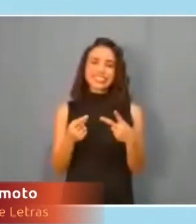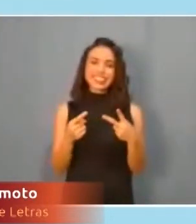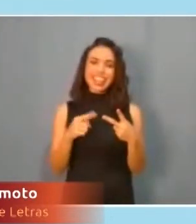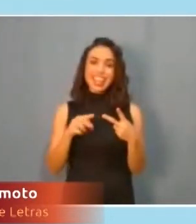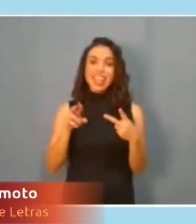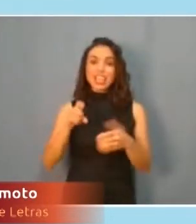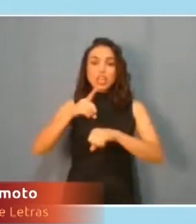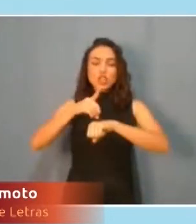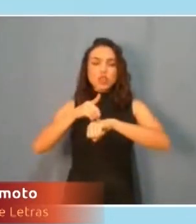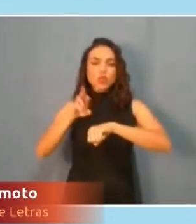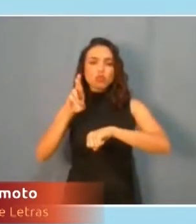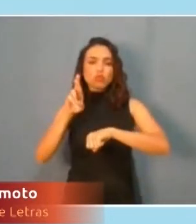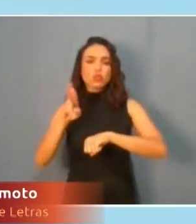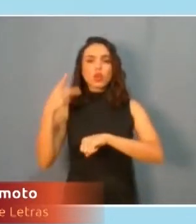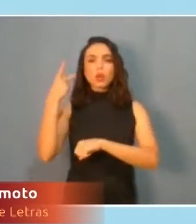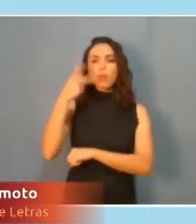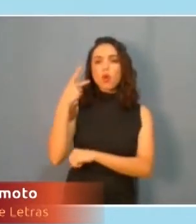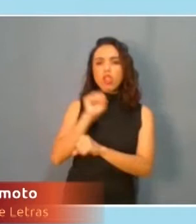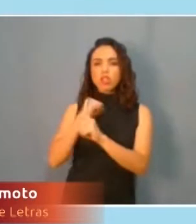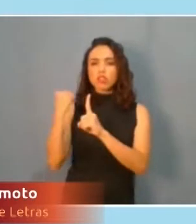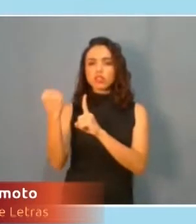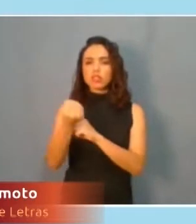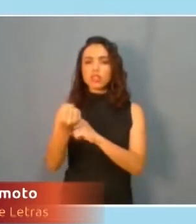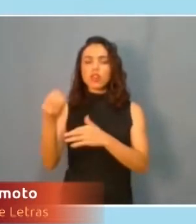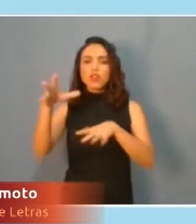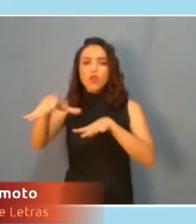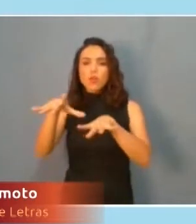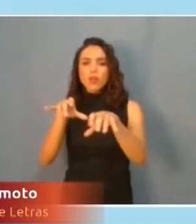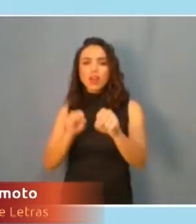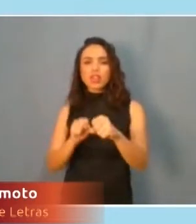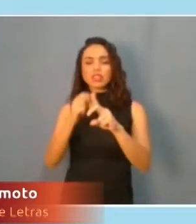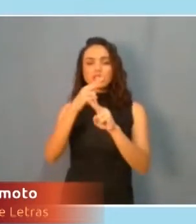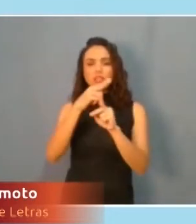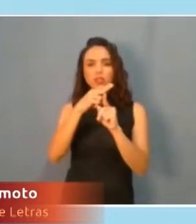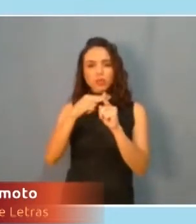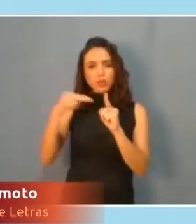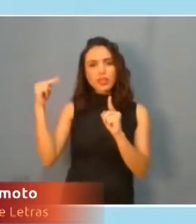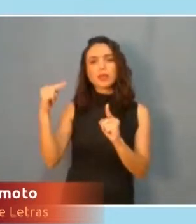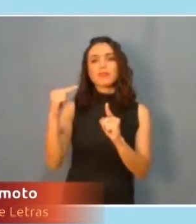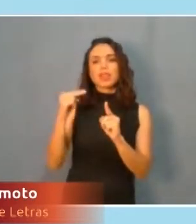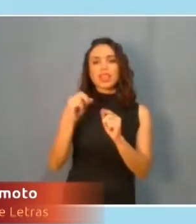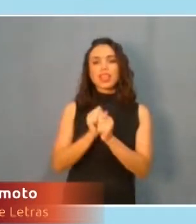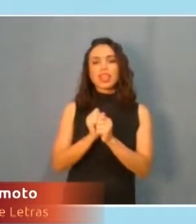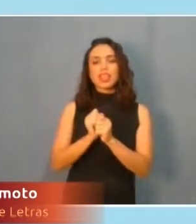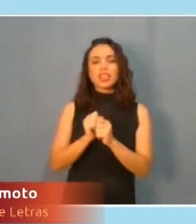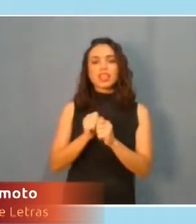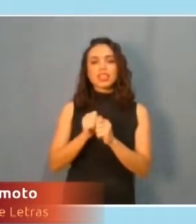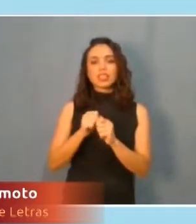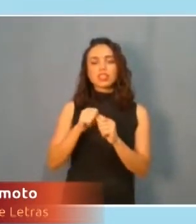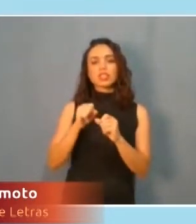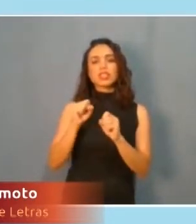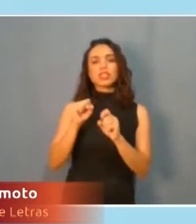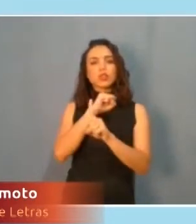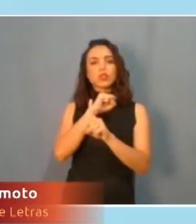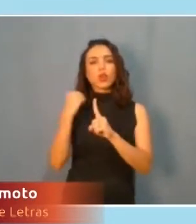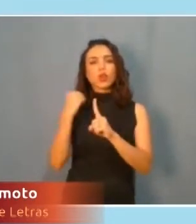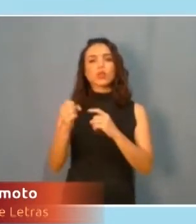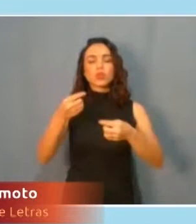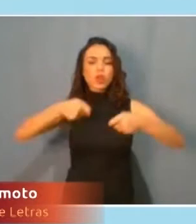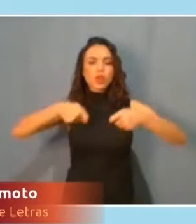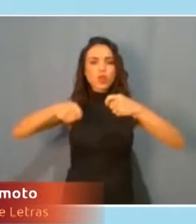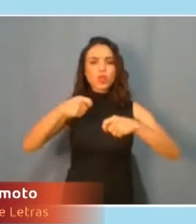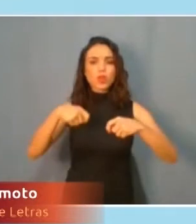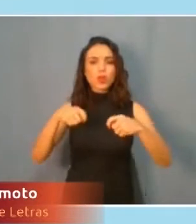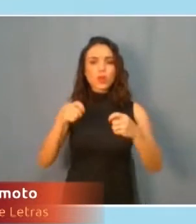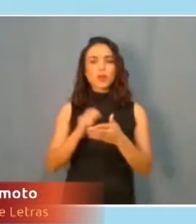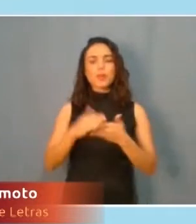Políticas Sociais pela Universidade de Brasília e coordenadora do Instituto de Estudos Socioeconômicos, o INESC. Muito obrigada também, Nathalie, é